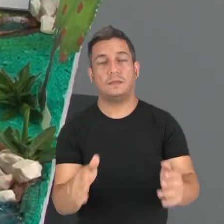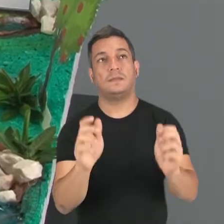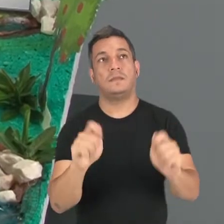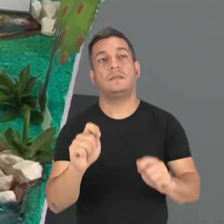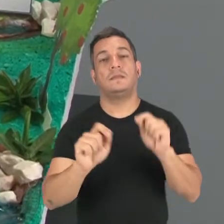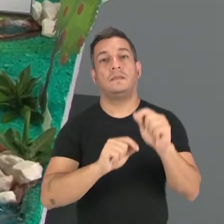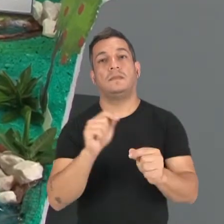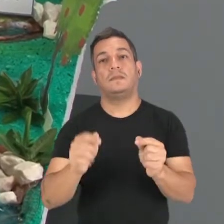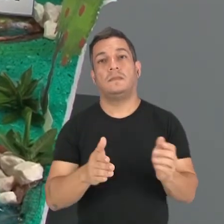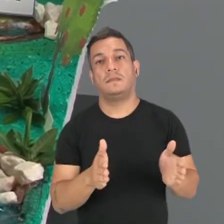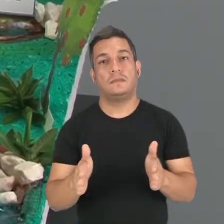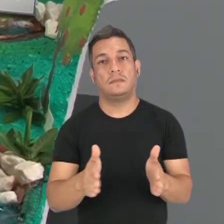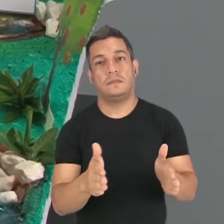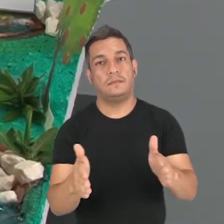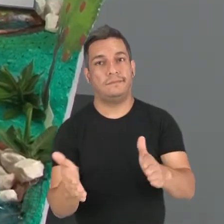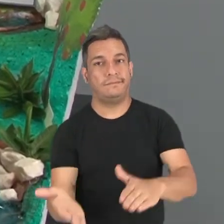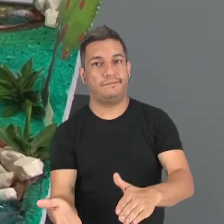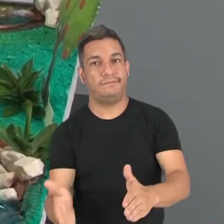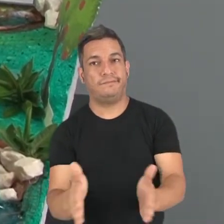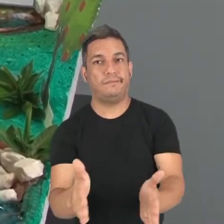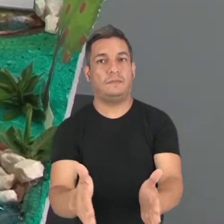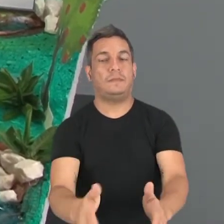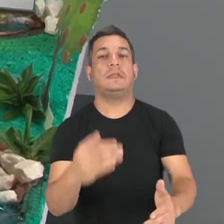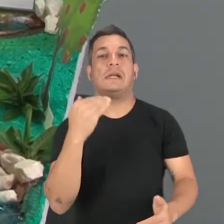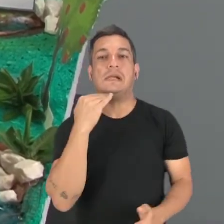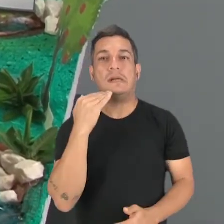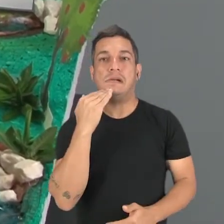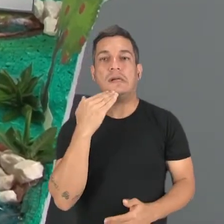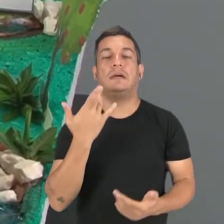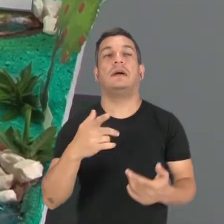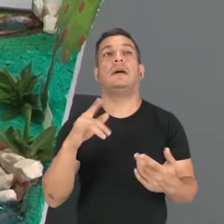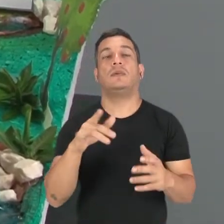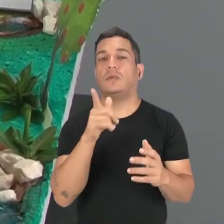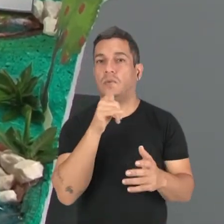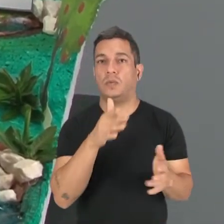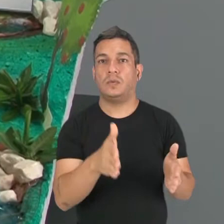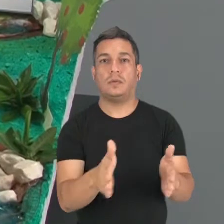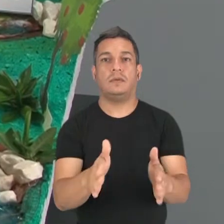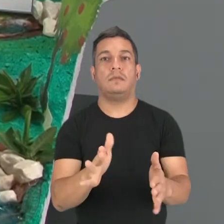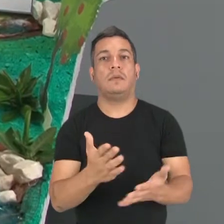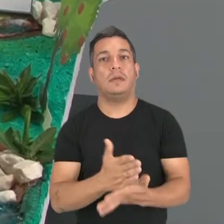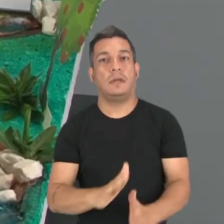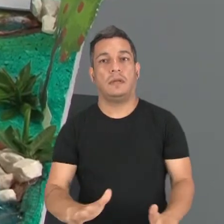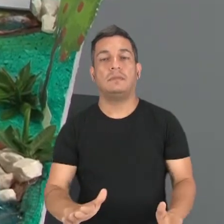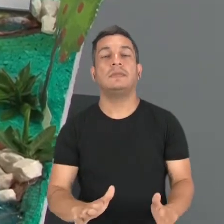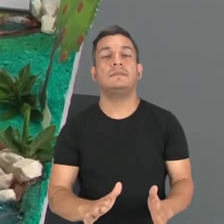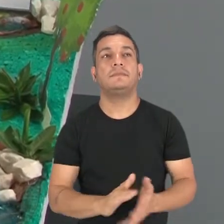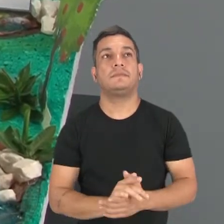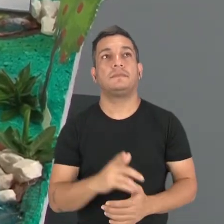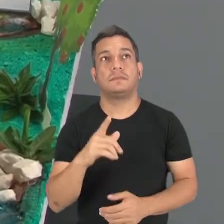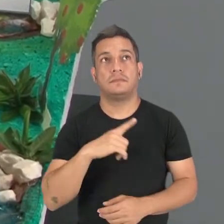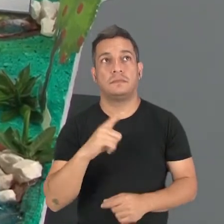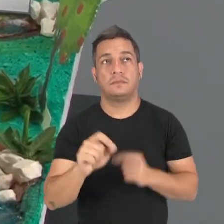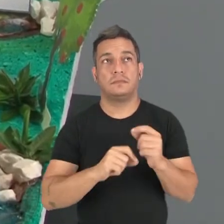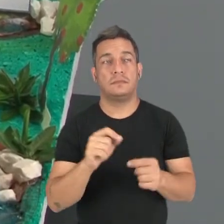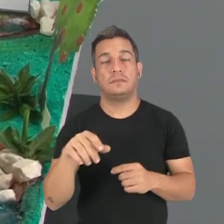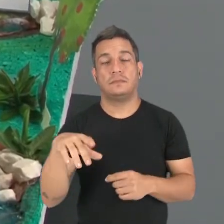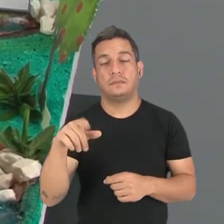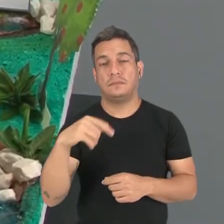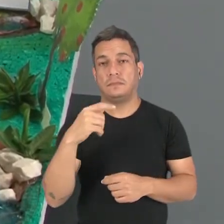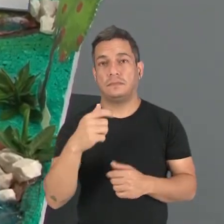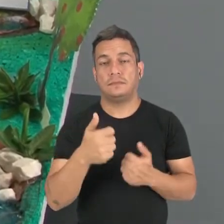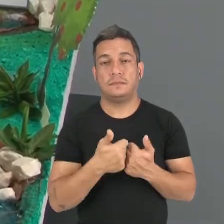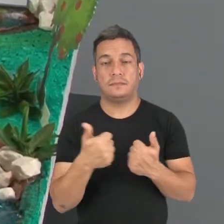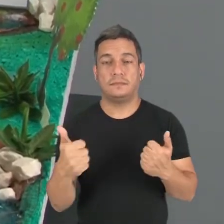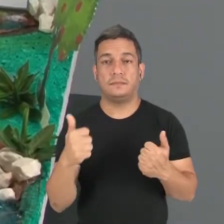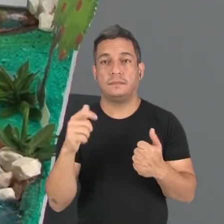pode desbarrancar. E aí o rio vai se acabando aos poucos. Então, o que tem ao redor, o que